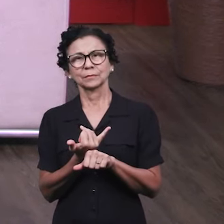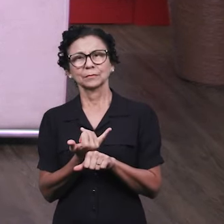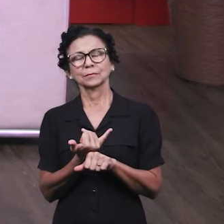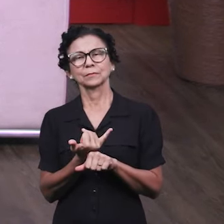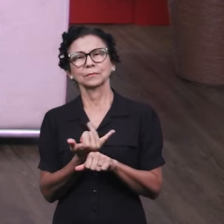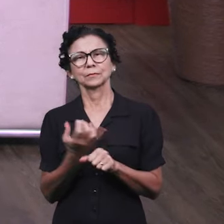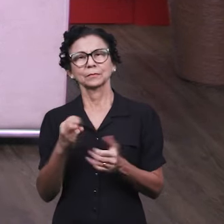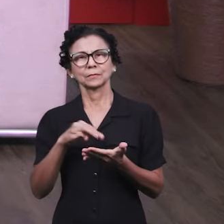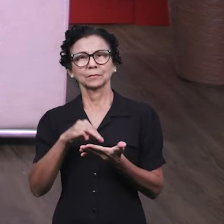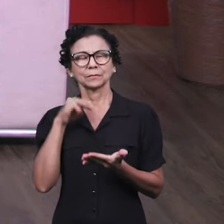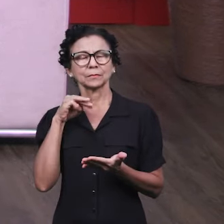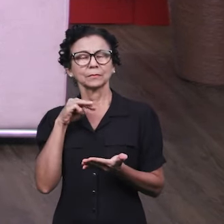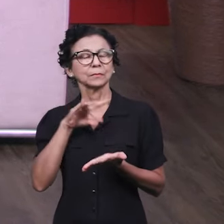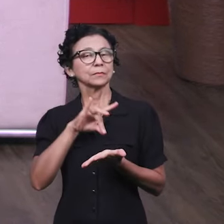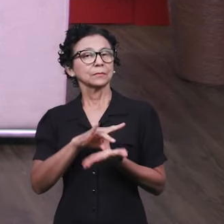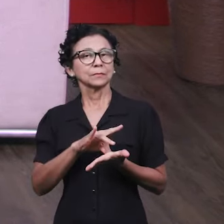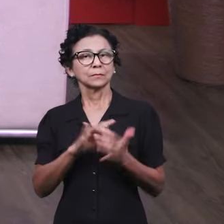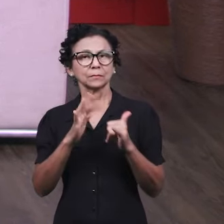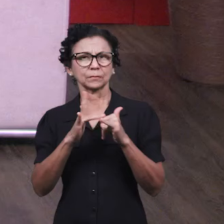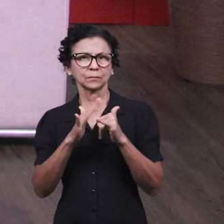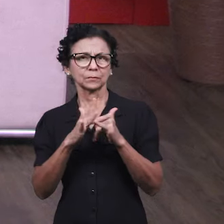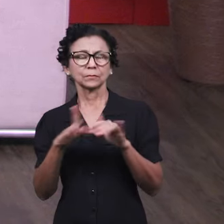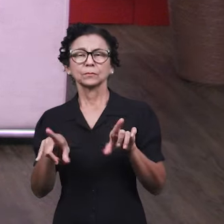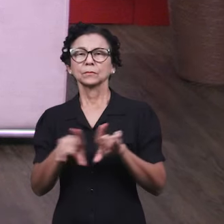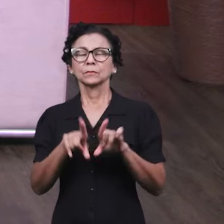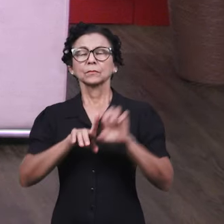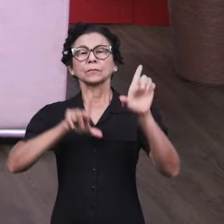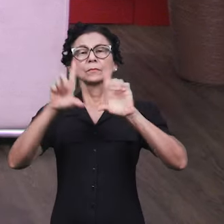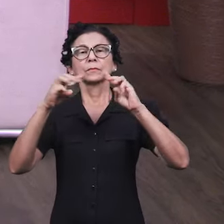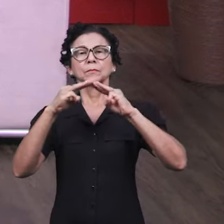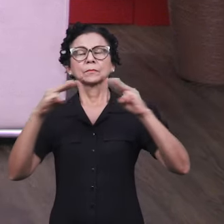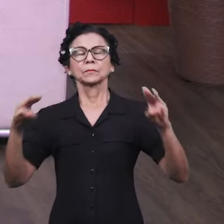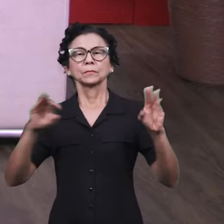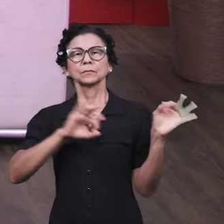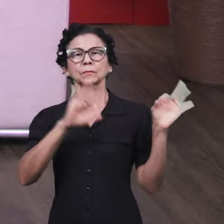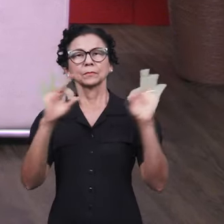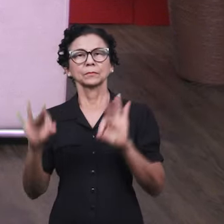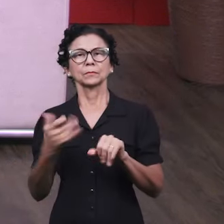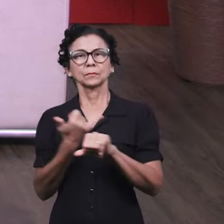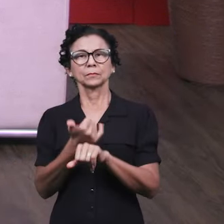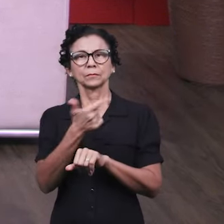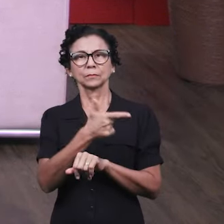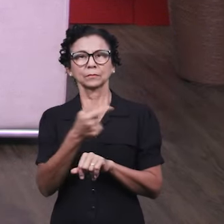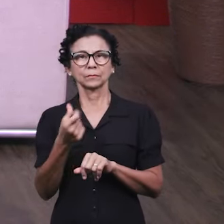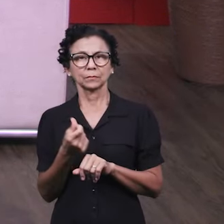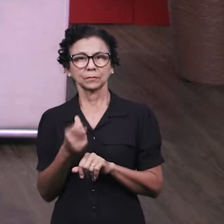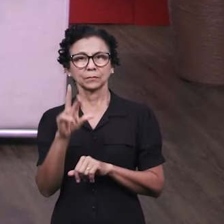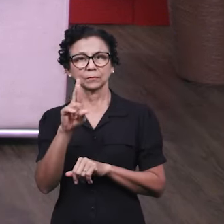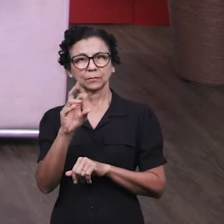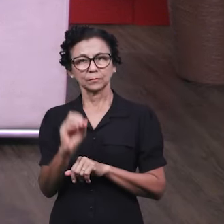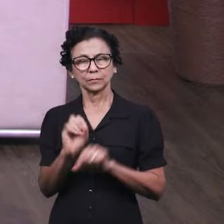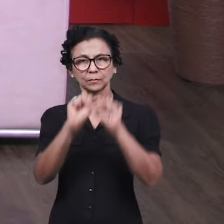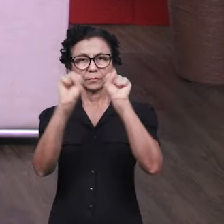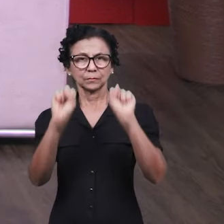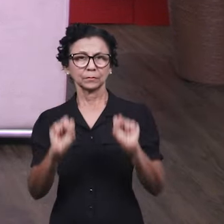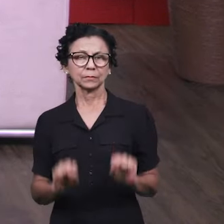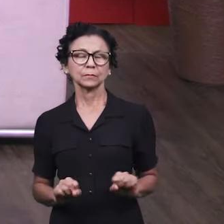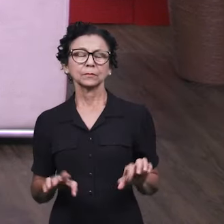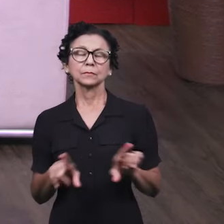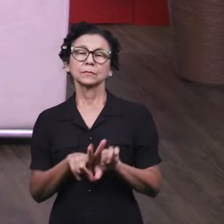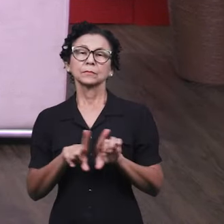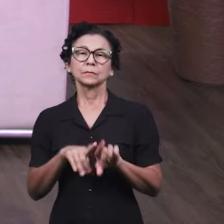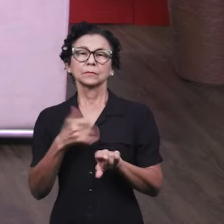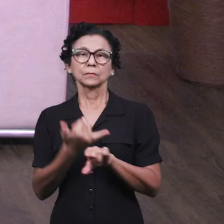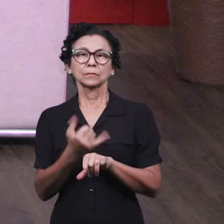Cristã Maranata no YouTube e na TV manaim você pode assistir no canal 126 da TV ro da Embratel e no canal